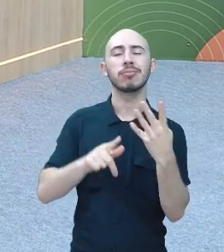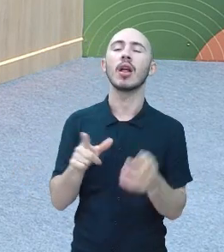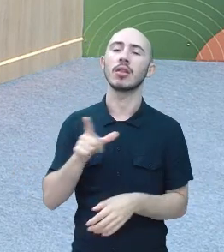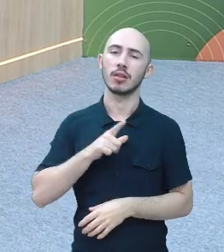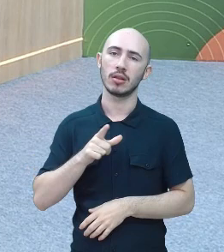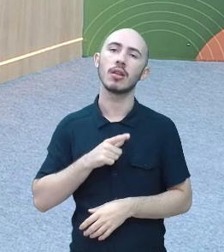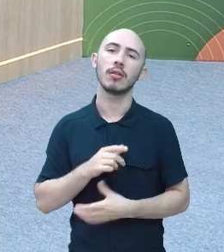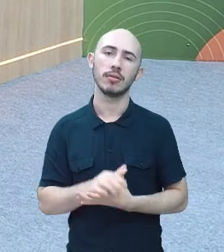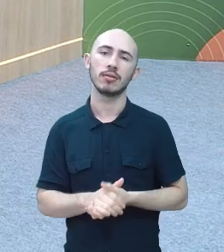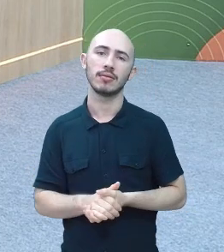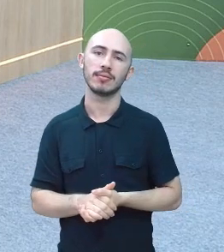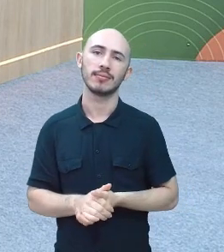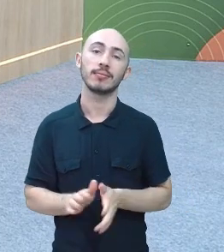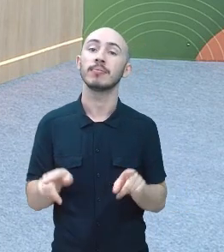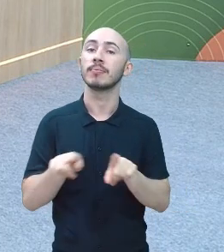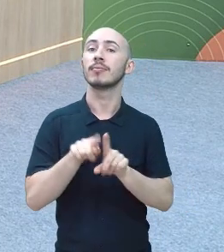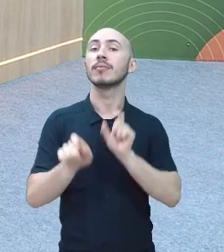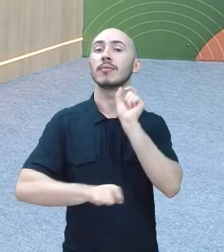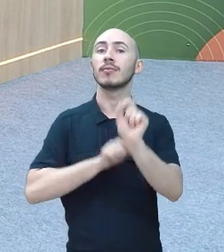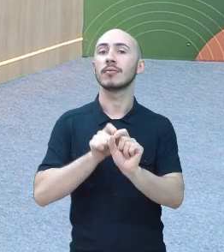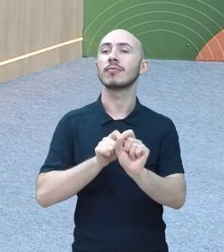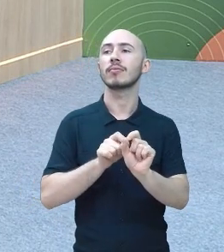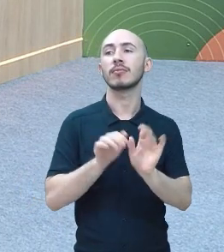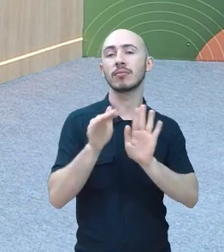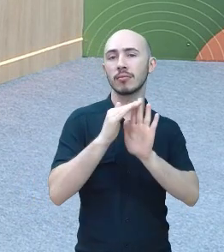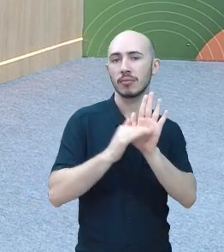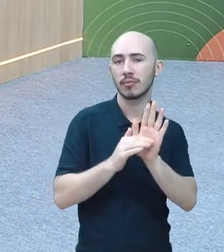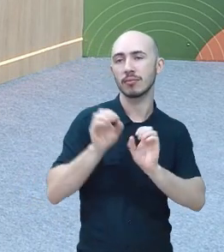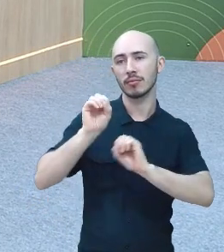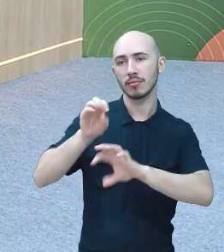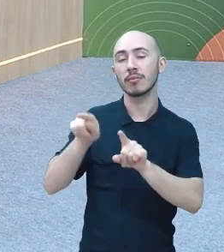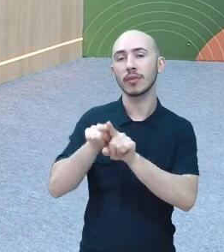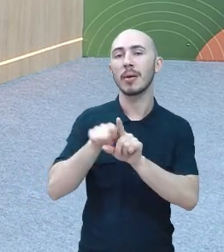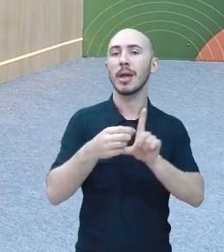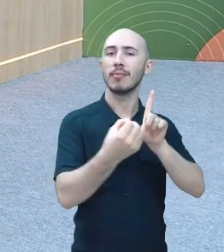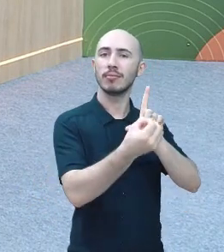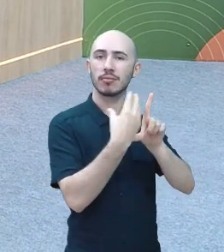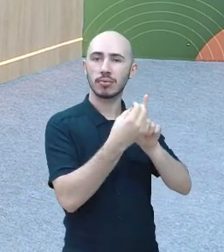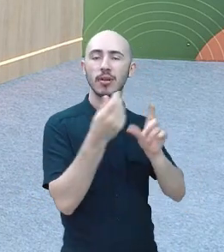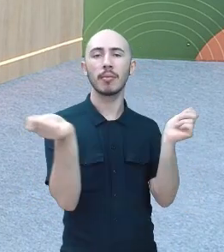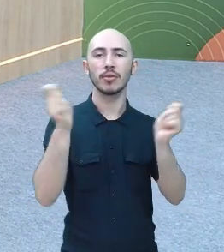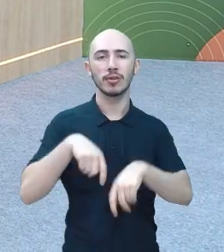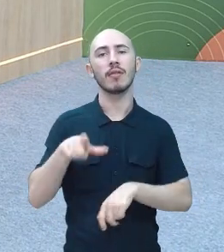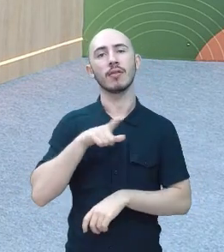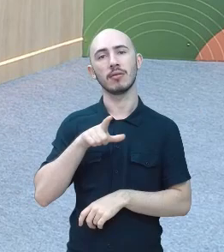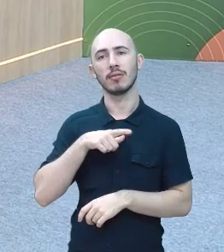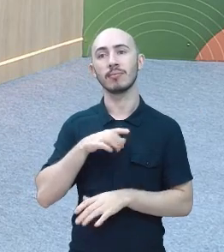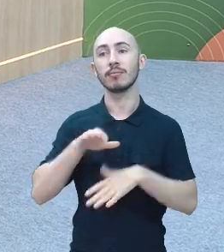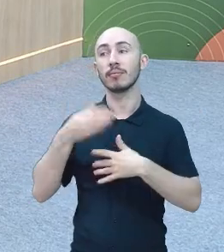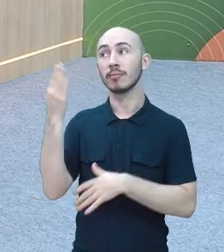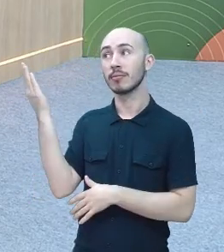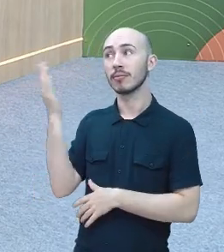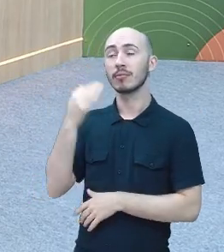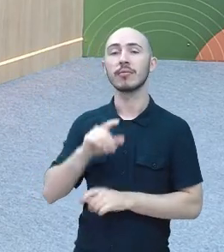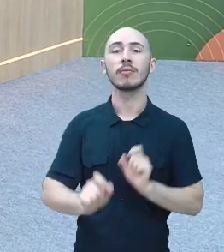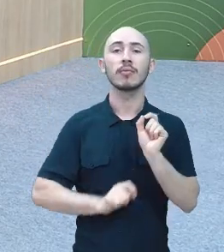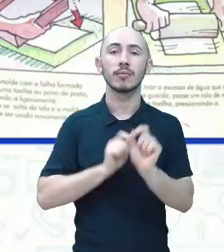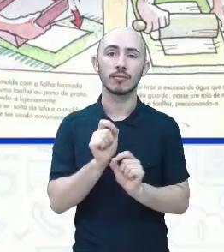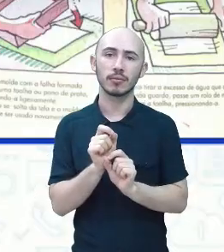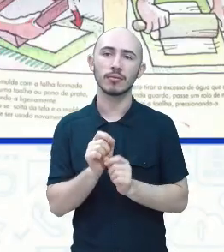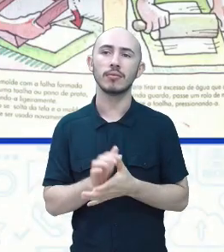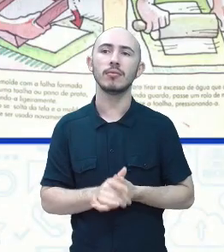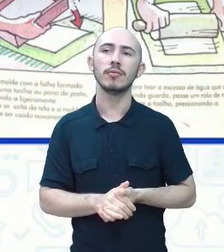instruções e consequentemente, os tutoriais podem ter entre si. Tá certo? Então, aqui, primeiro ele dá